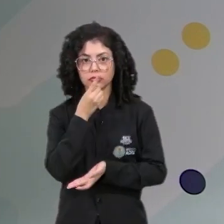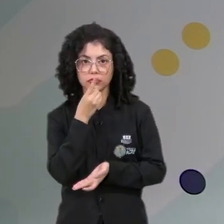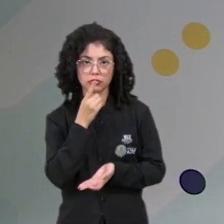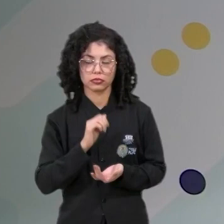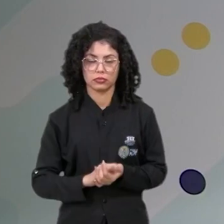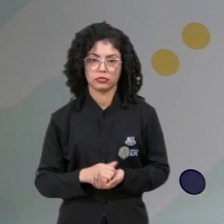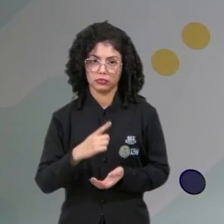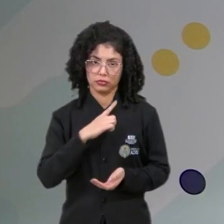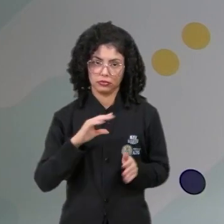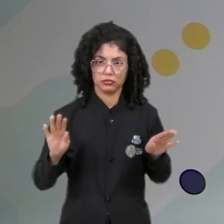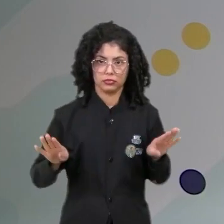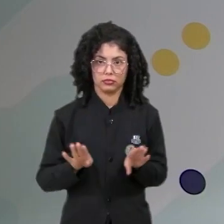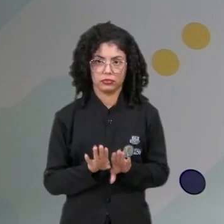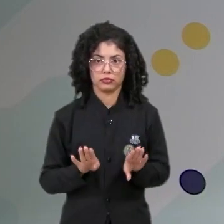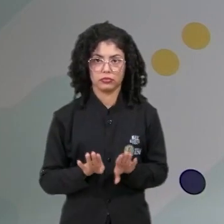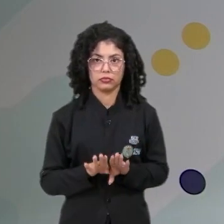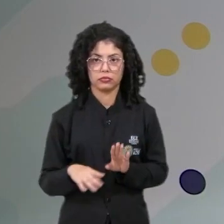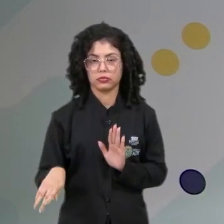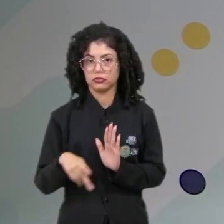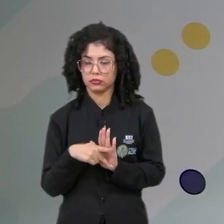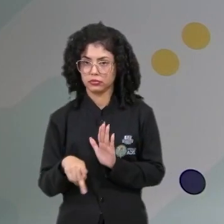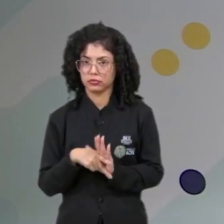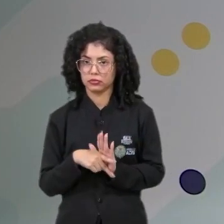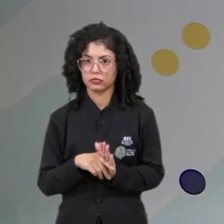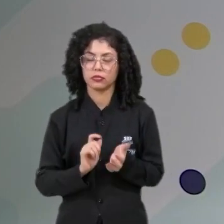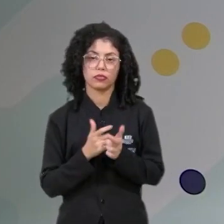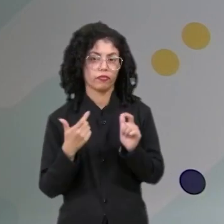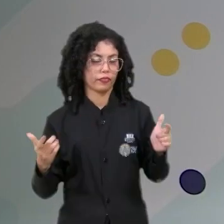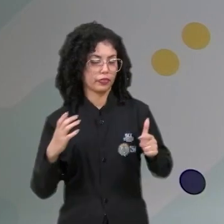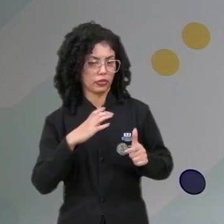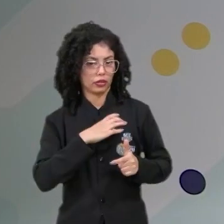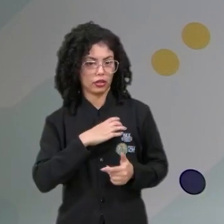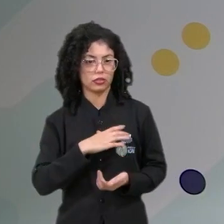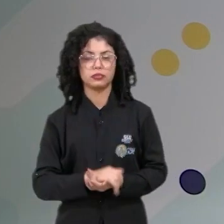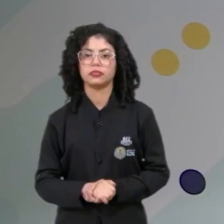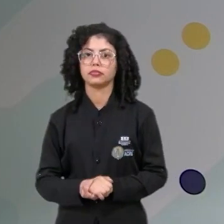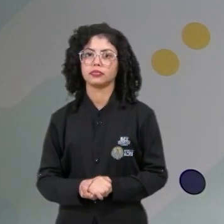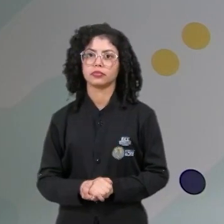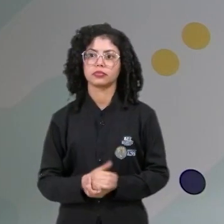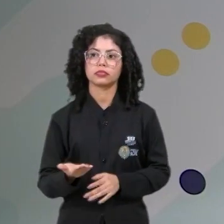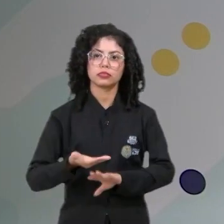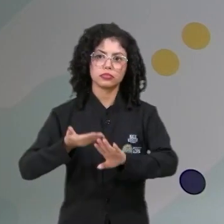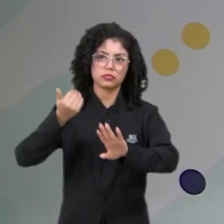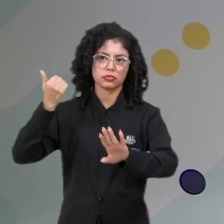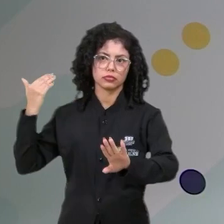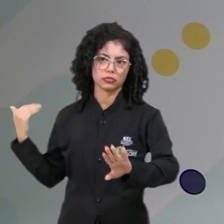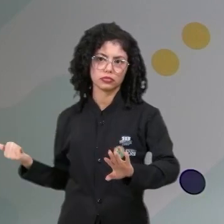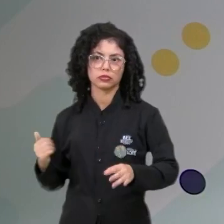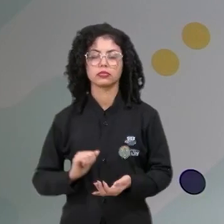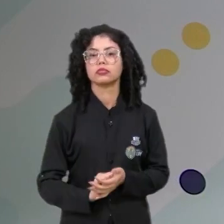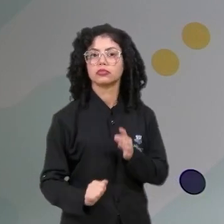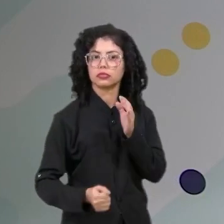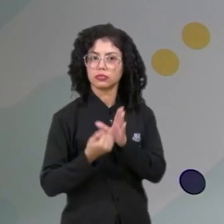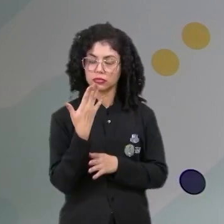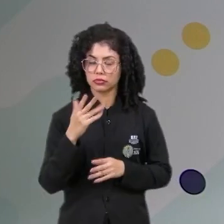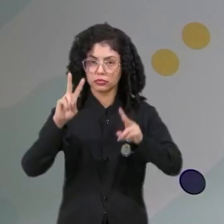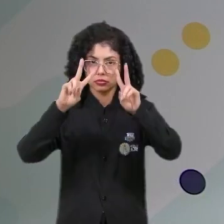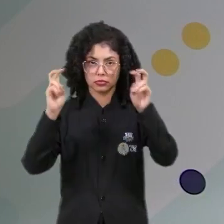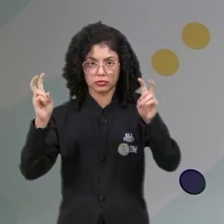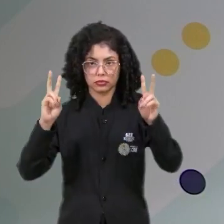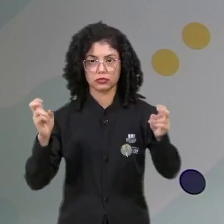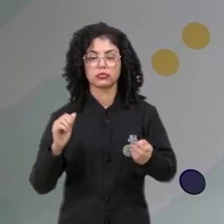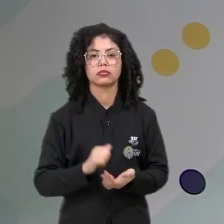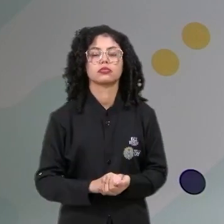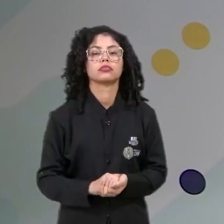aí também uma dependência entre essas cidades, tá? Bem no passado, quando surgiu esse termo de